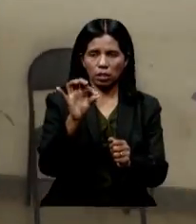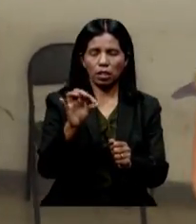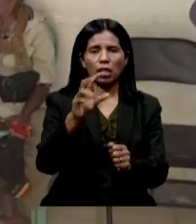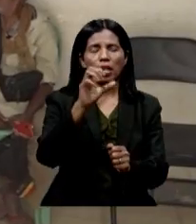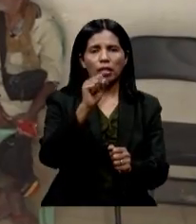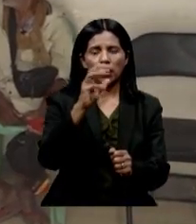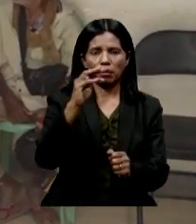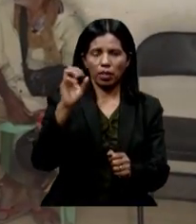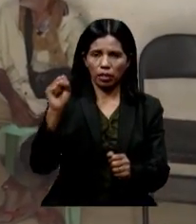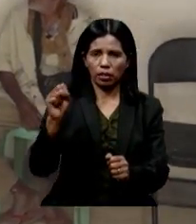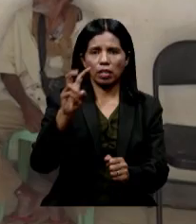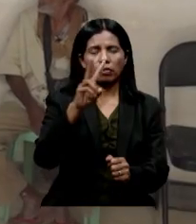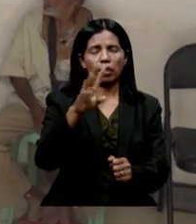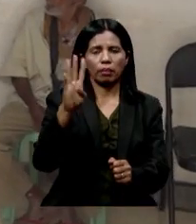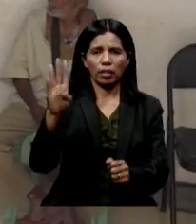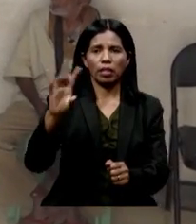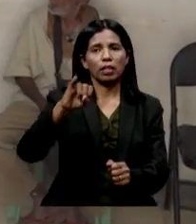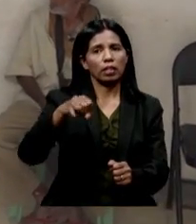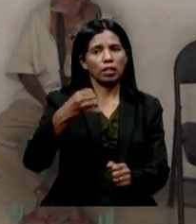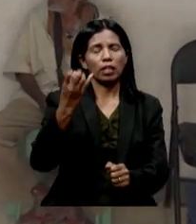SMS, VBDZG,